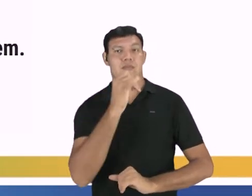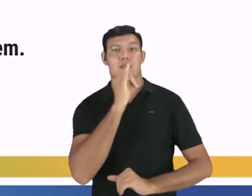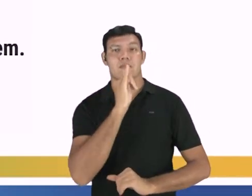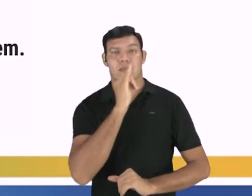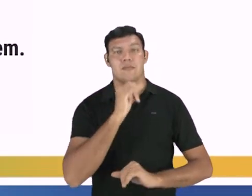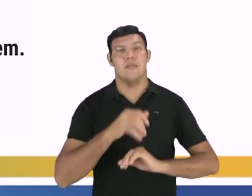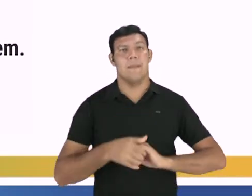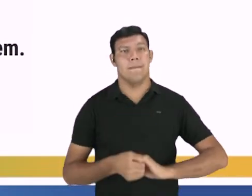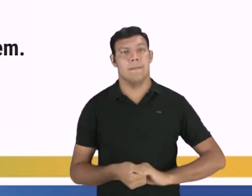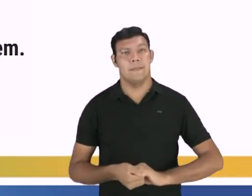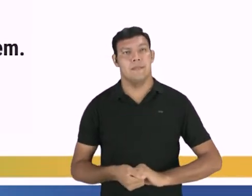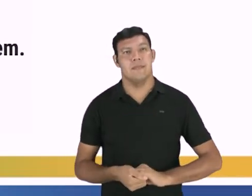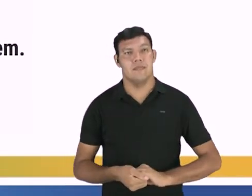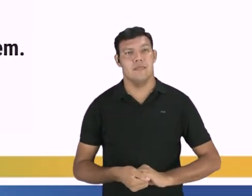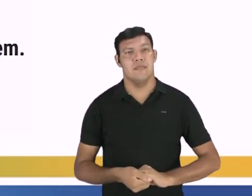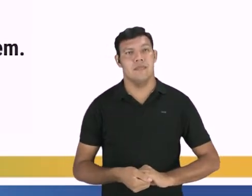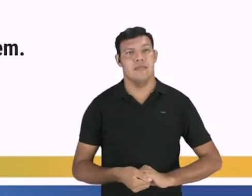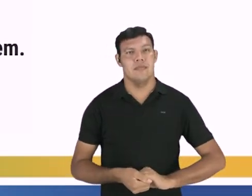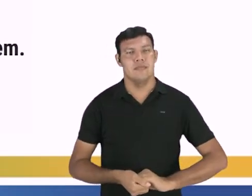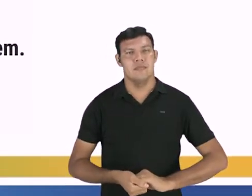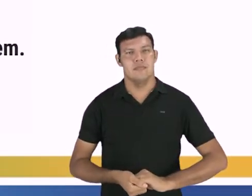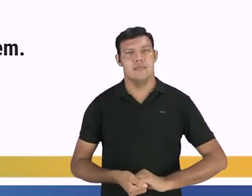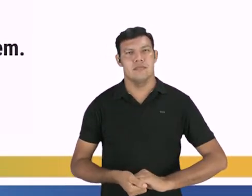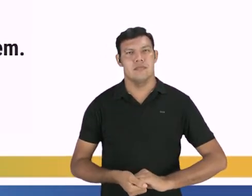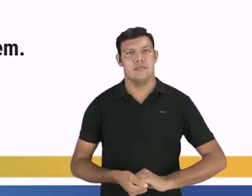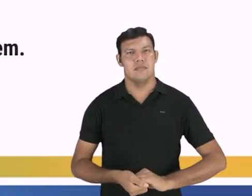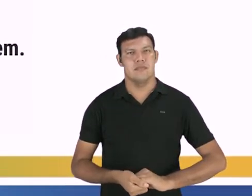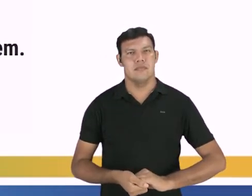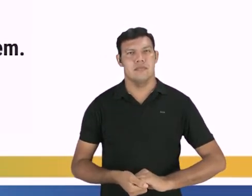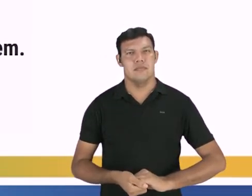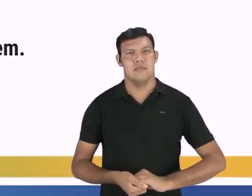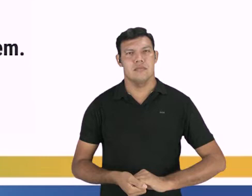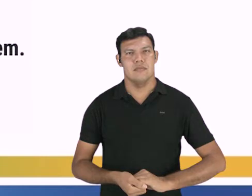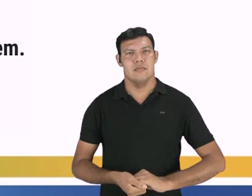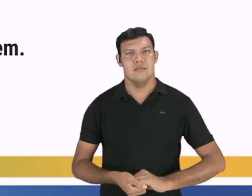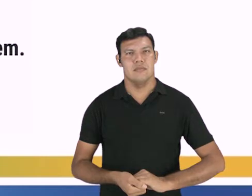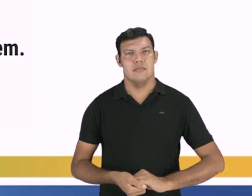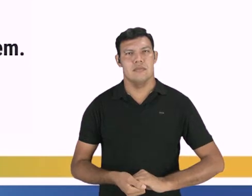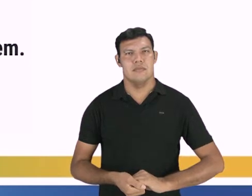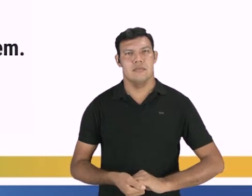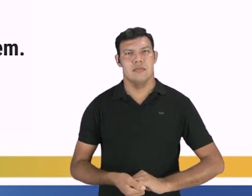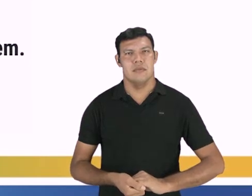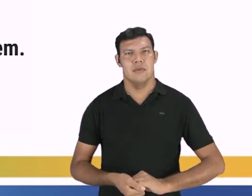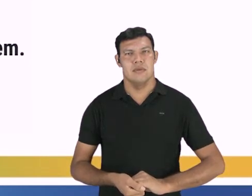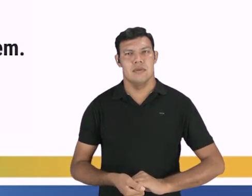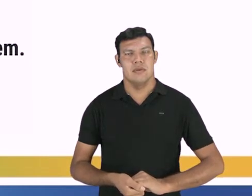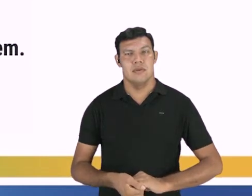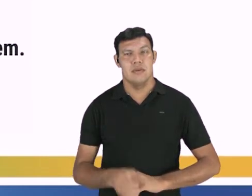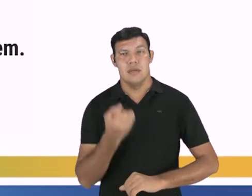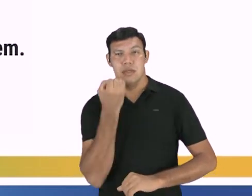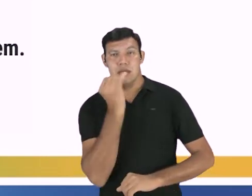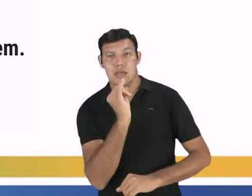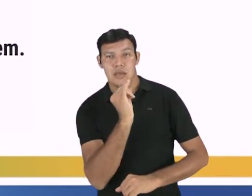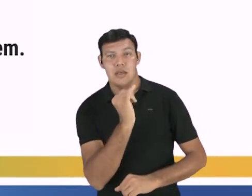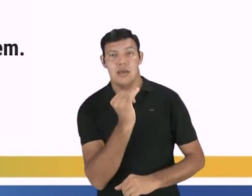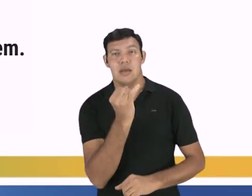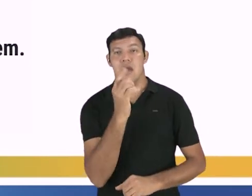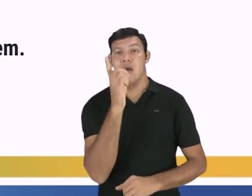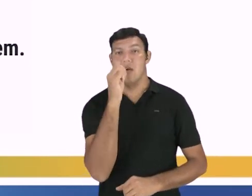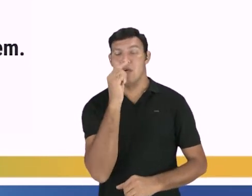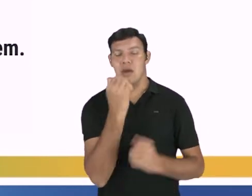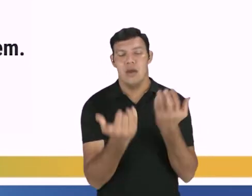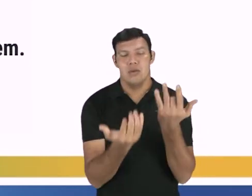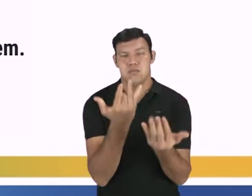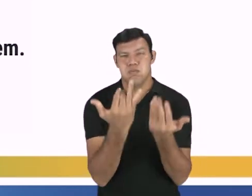exemplo. If you heat water at 100 degrees, it boils. Se você aquece a água a